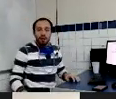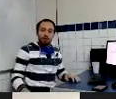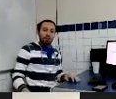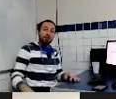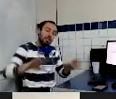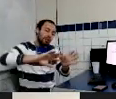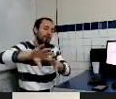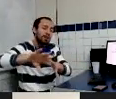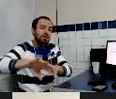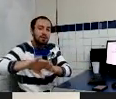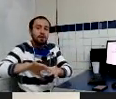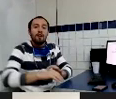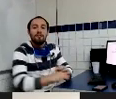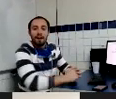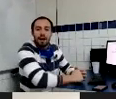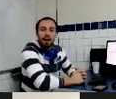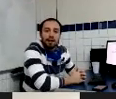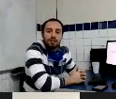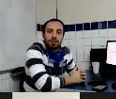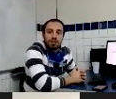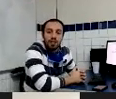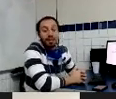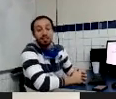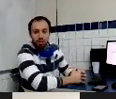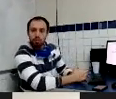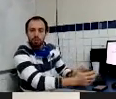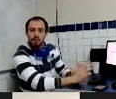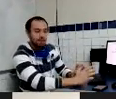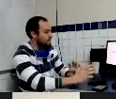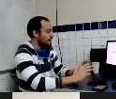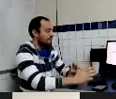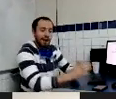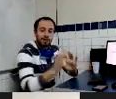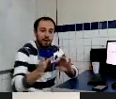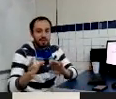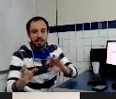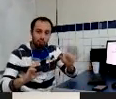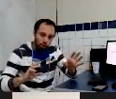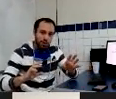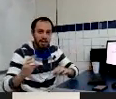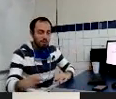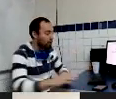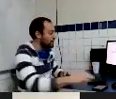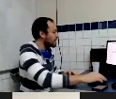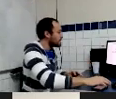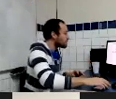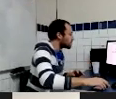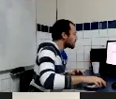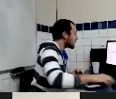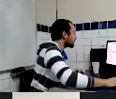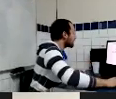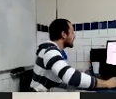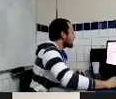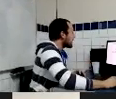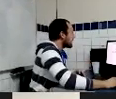o da aula de hoje. E no finalzinho falar de que eu estou com vocês, tá? Falar a diferença entre o polioteismo e o polioteismo,